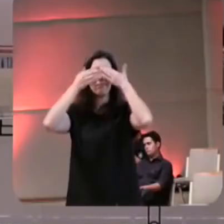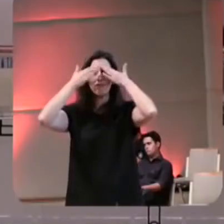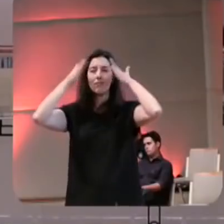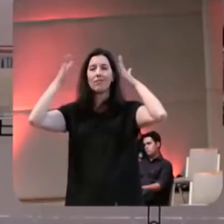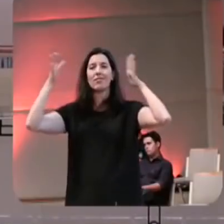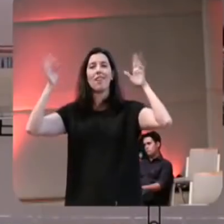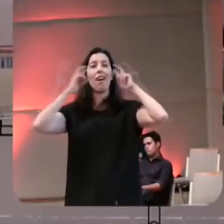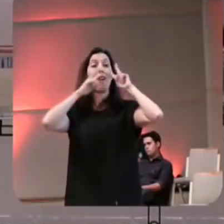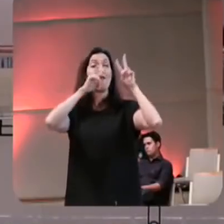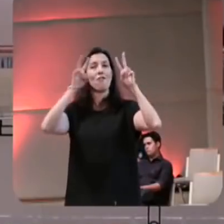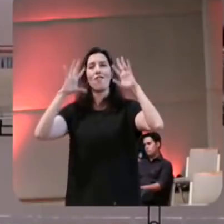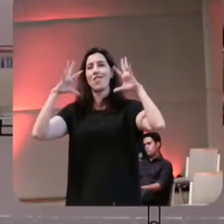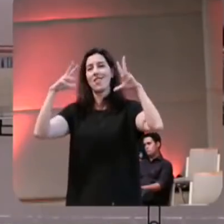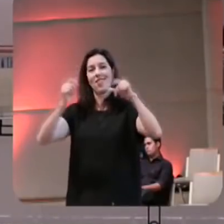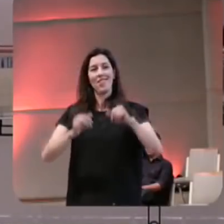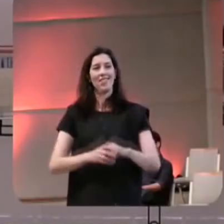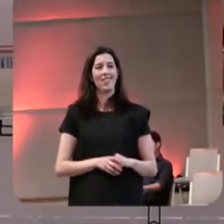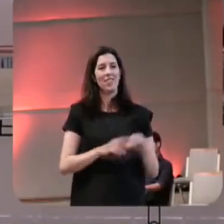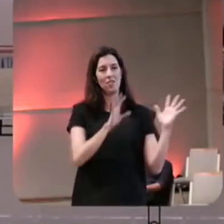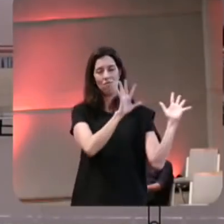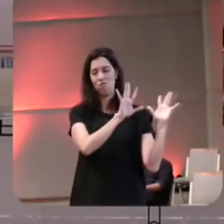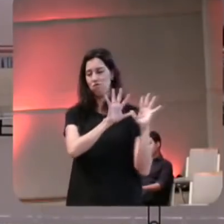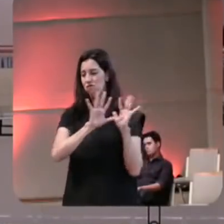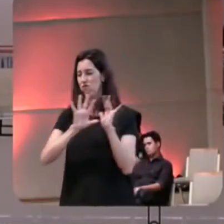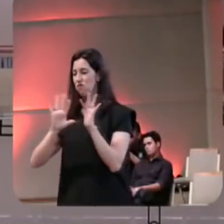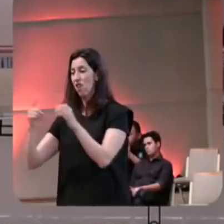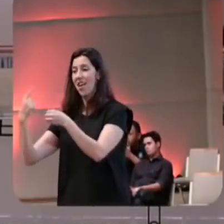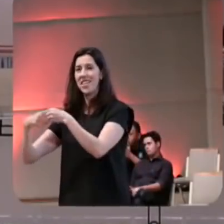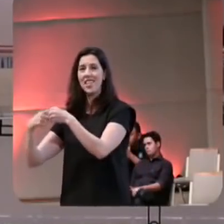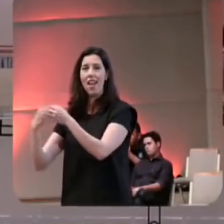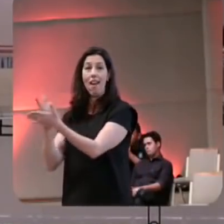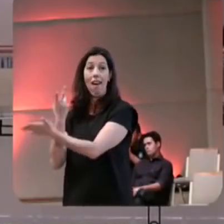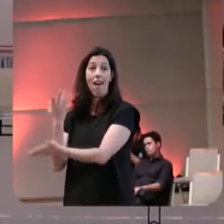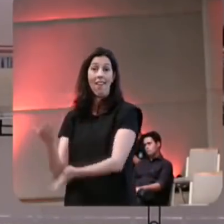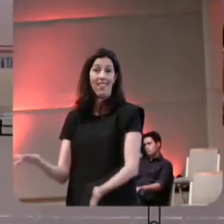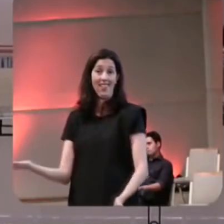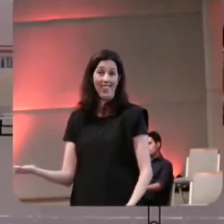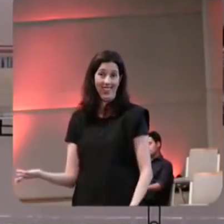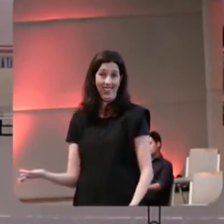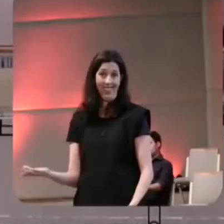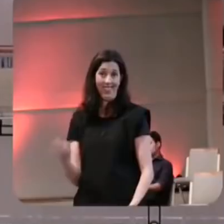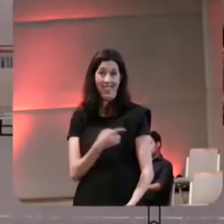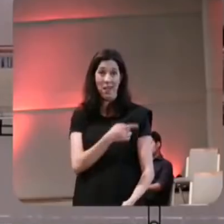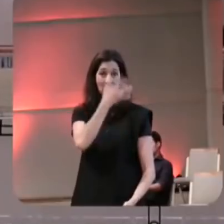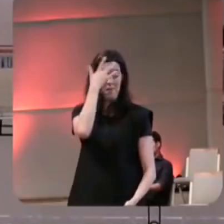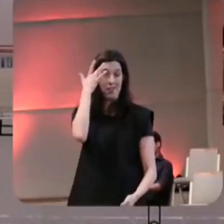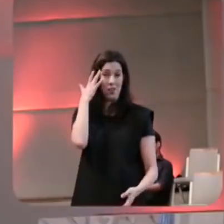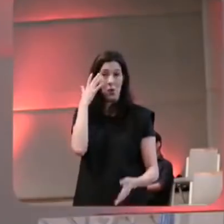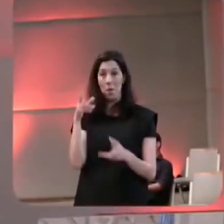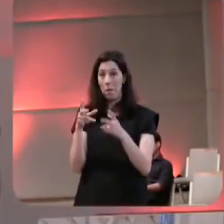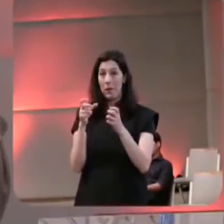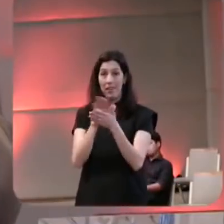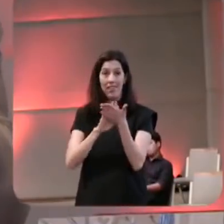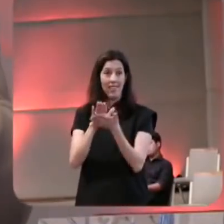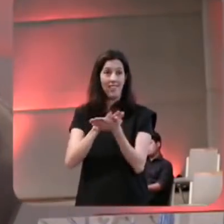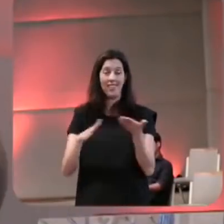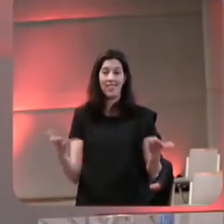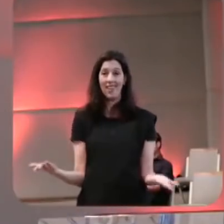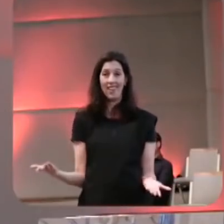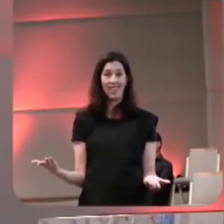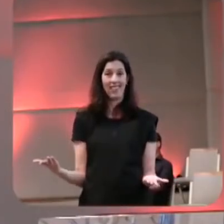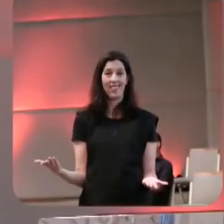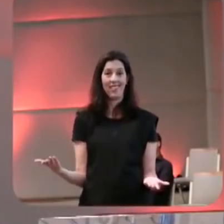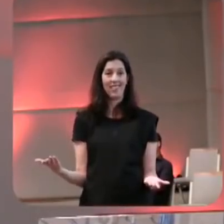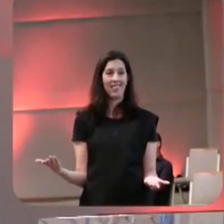alma. Às vezes nós somos os anjos de Deus agindo, às vezes Deus coloca anjos, pessoas ou outras coisas à